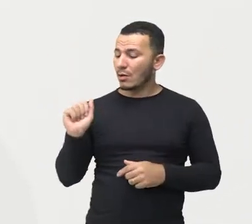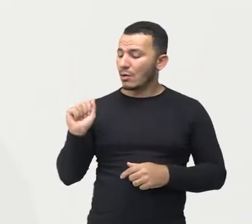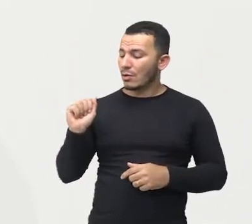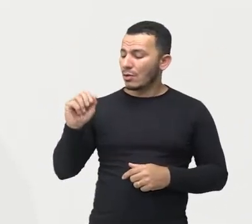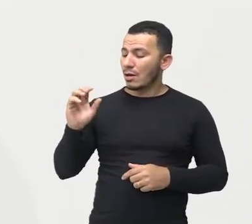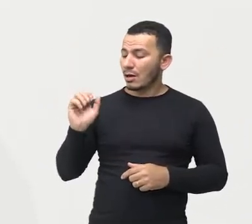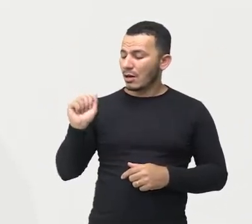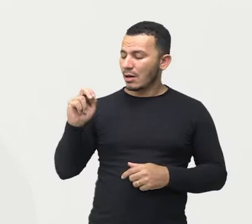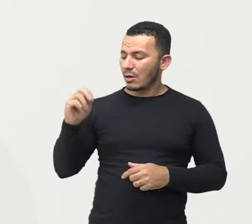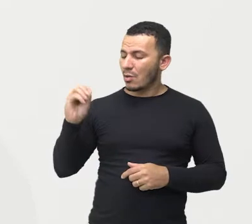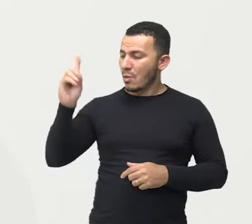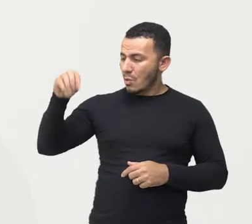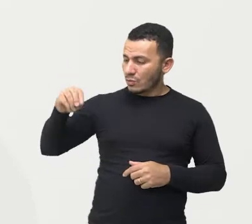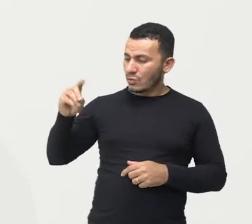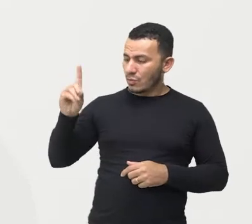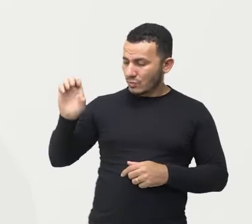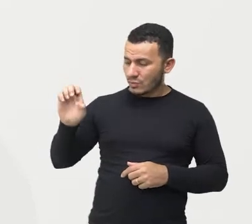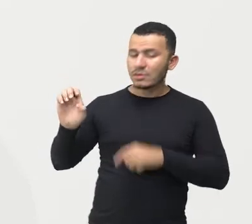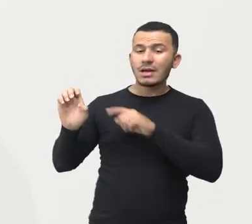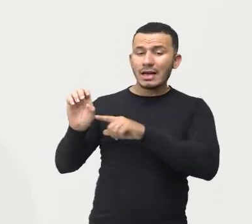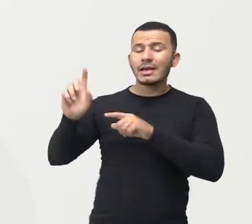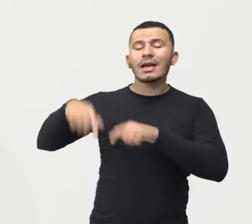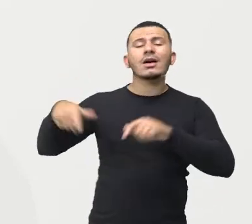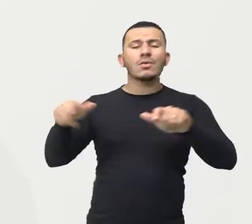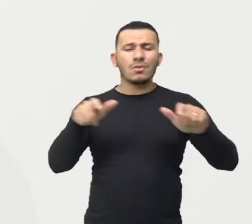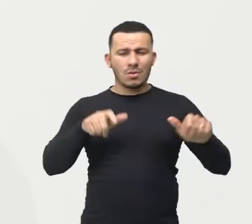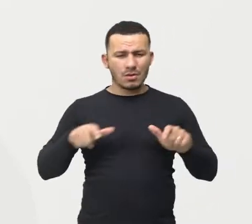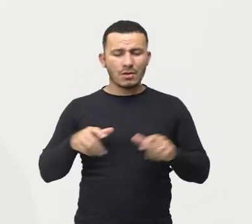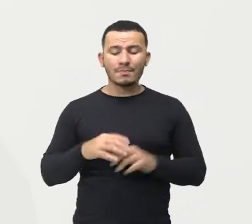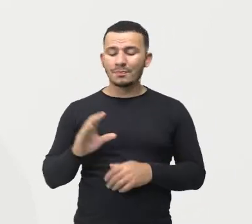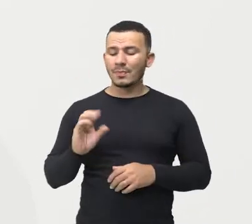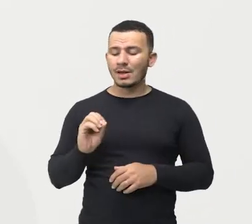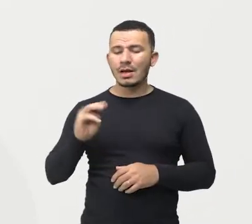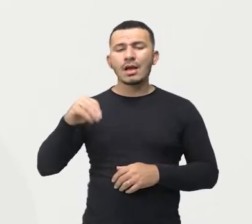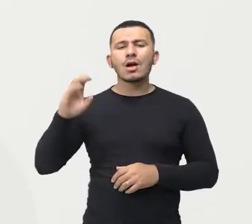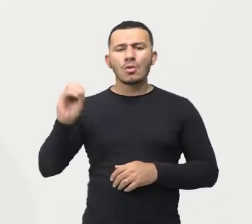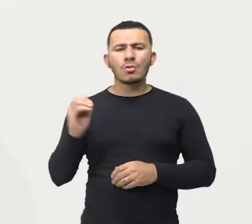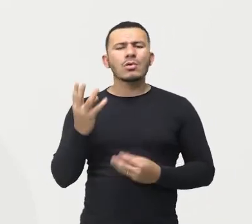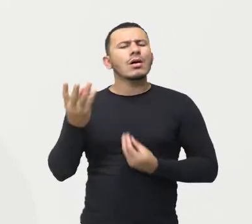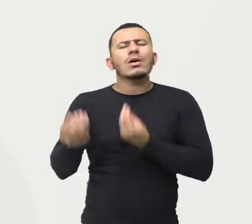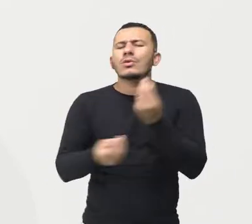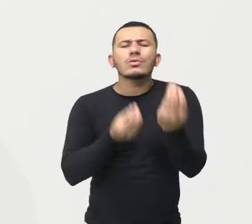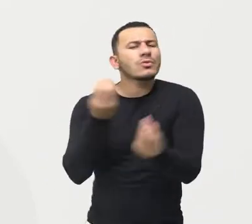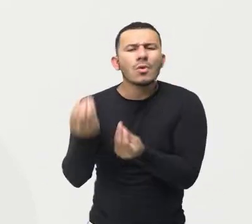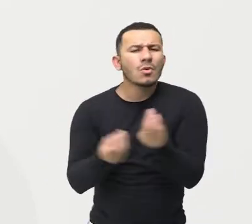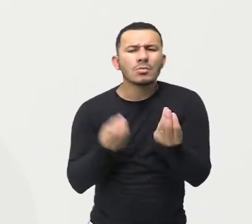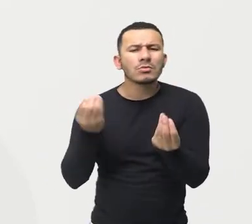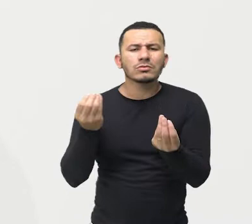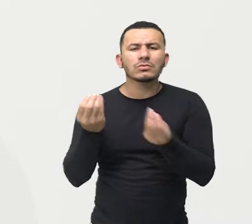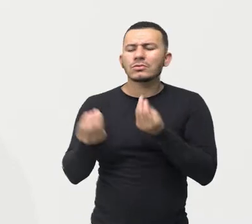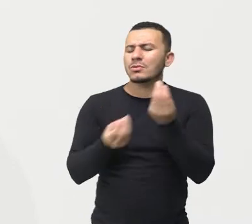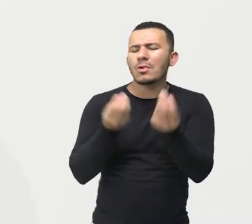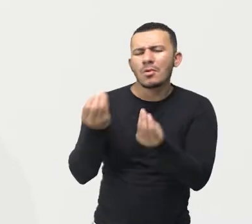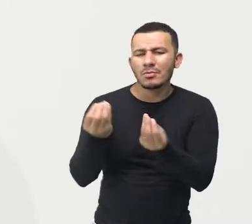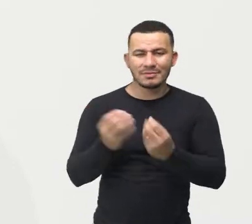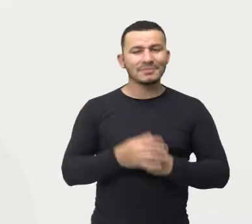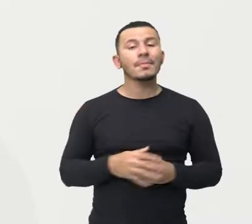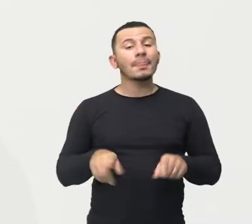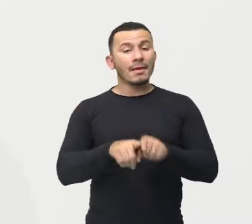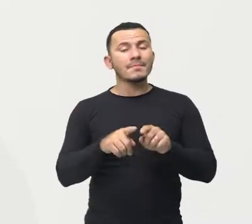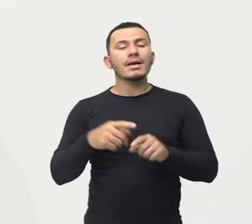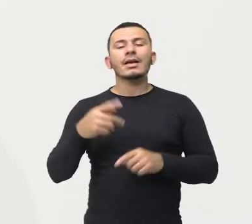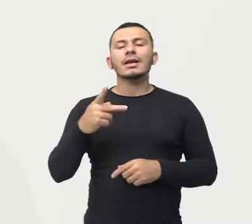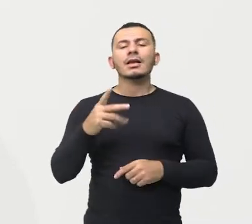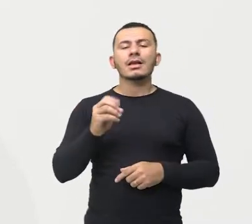especifica exatamente o local. O como aconteceu, como o fato foi desenvolvido. E o porquê